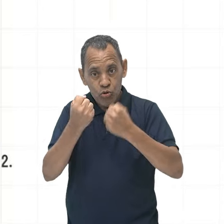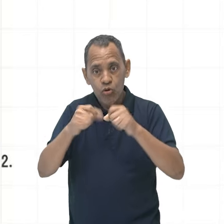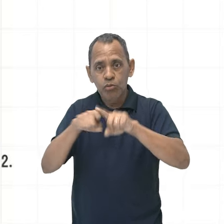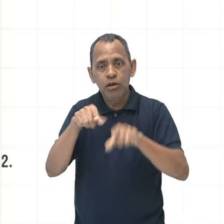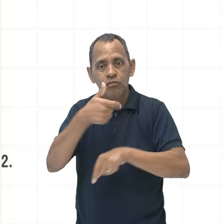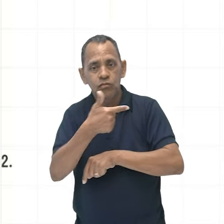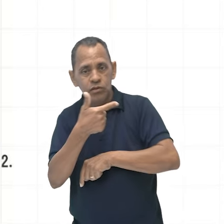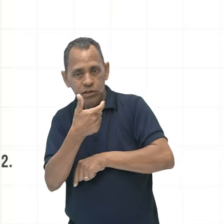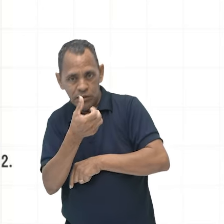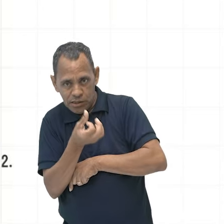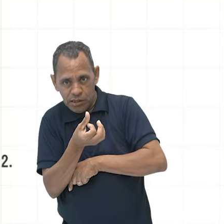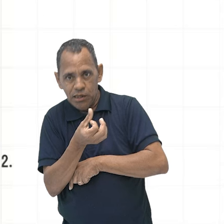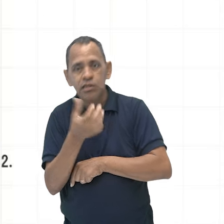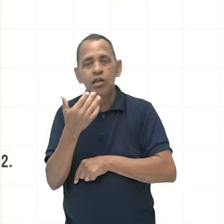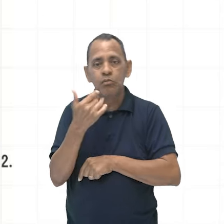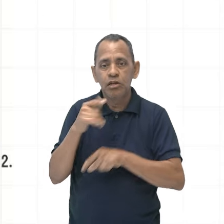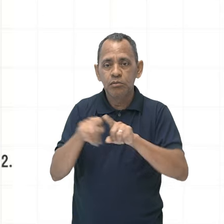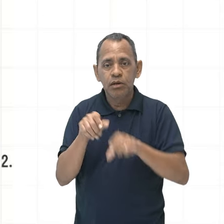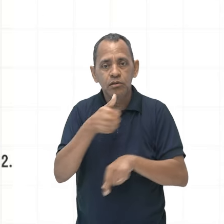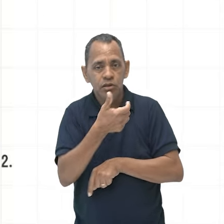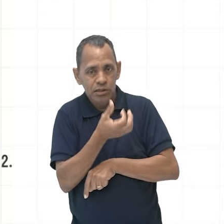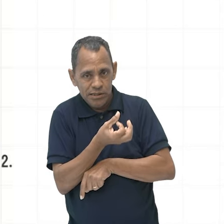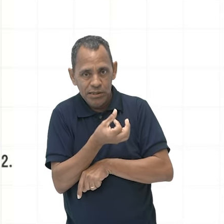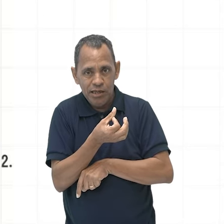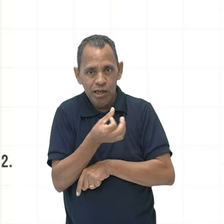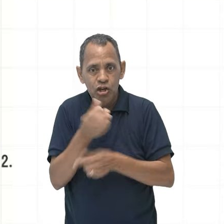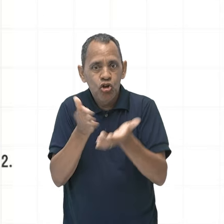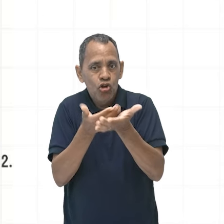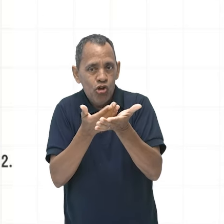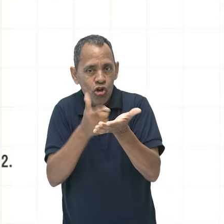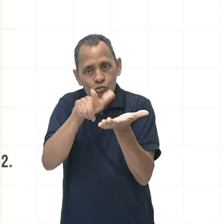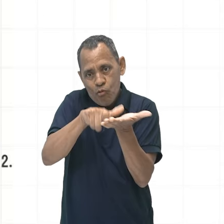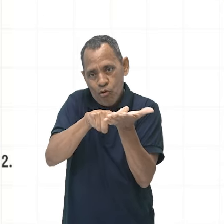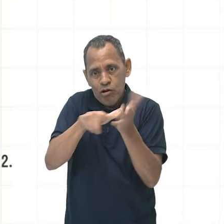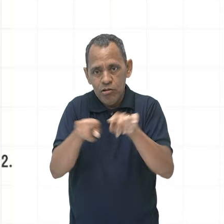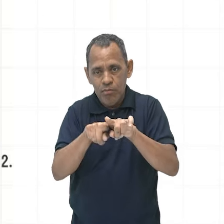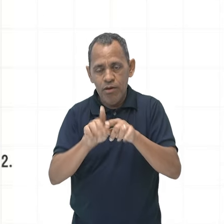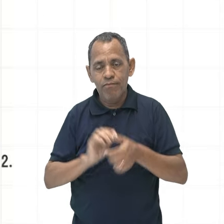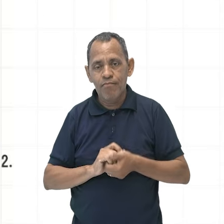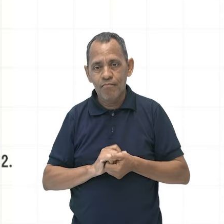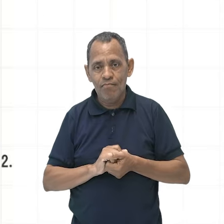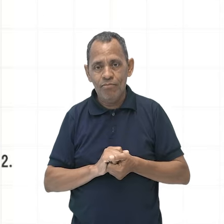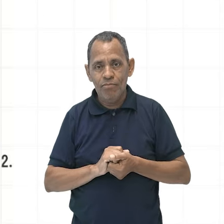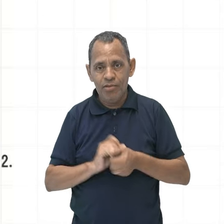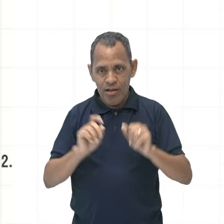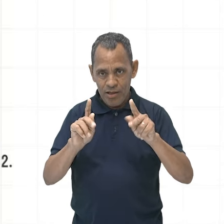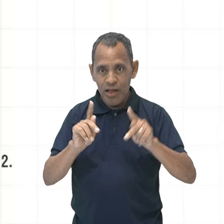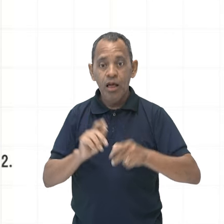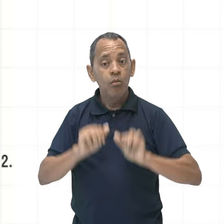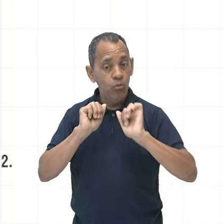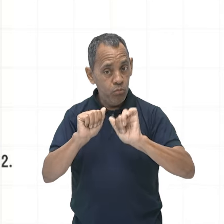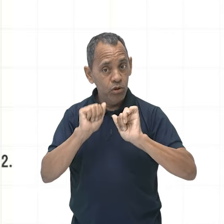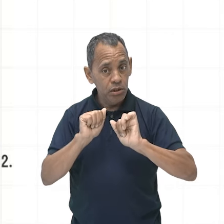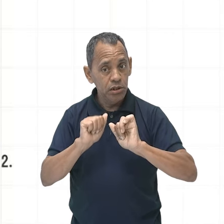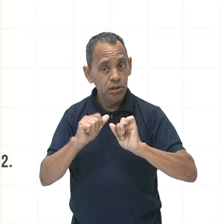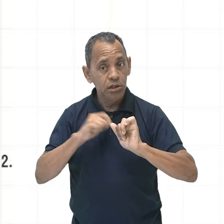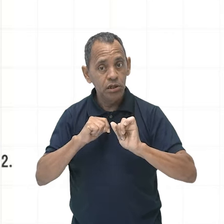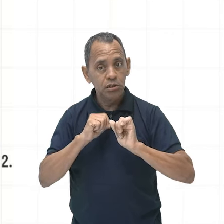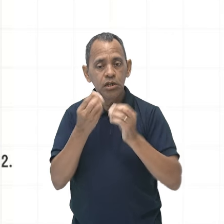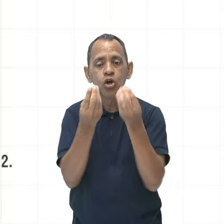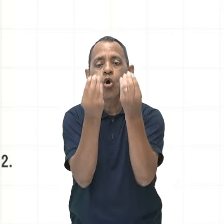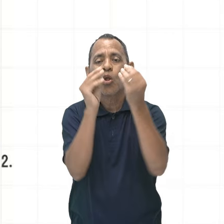26% de alimentos e 16% de livros e papéis. Tá bom? Então, poderia ter sido colocado